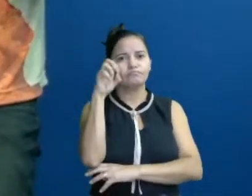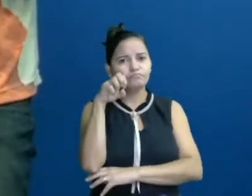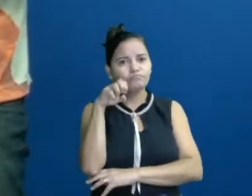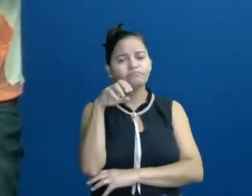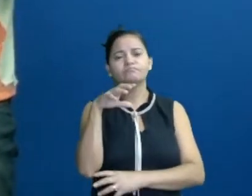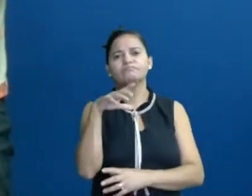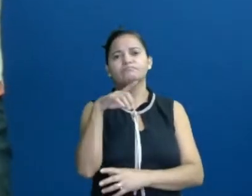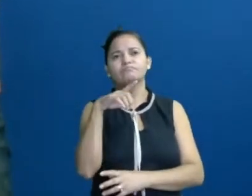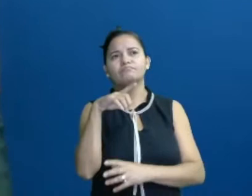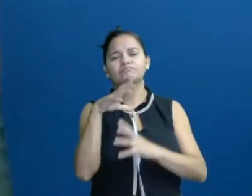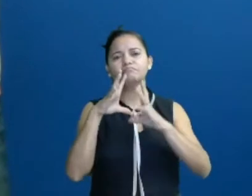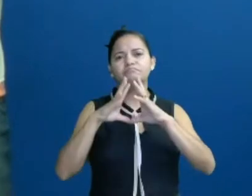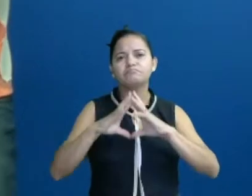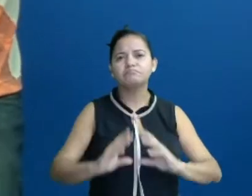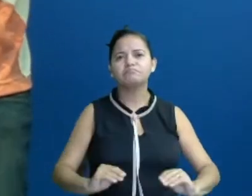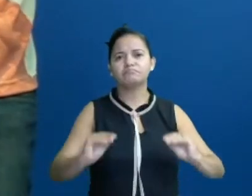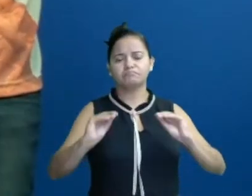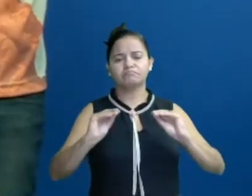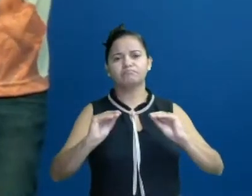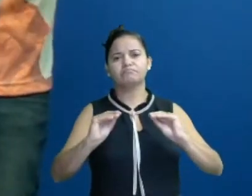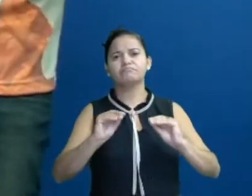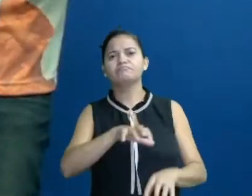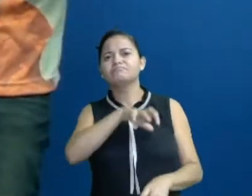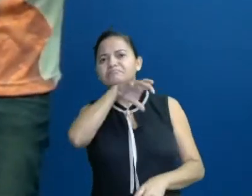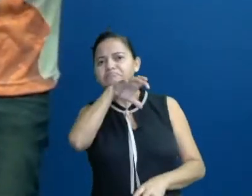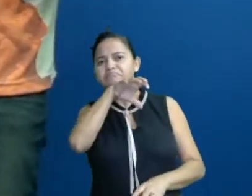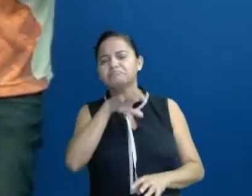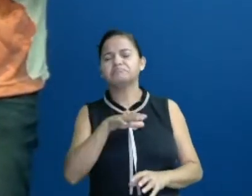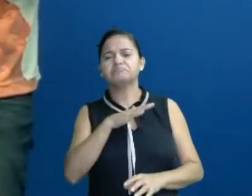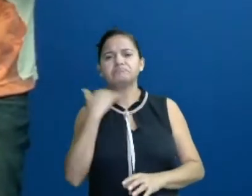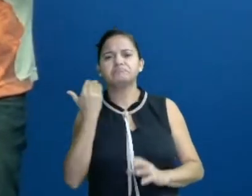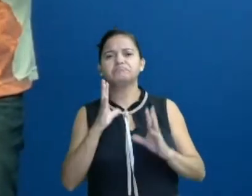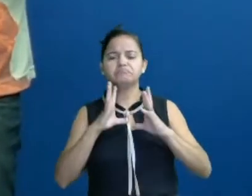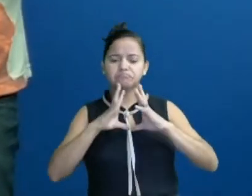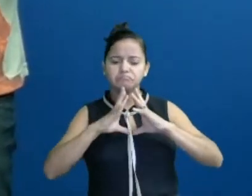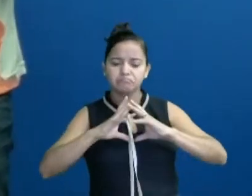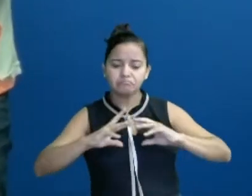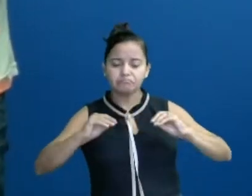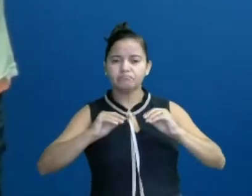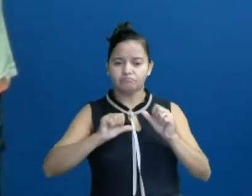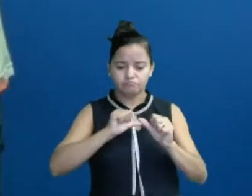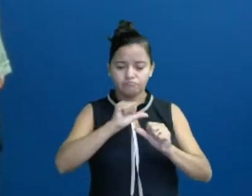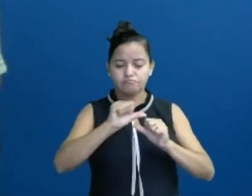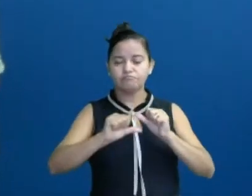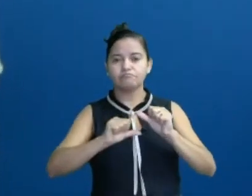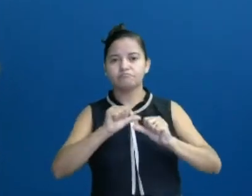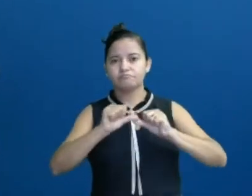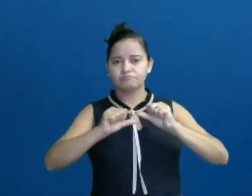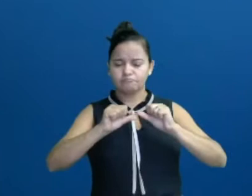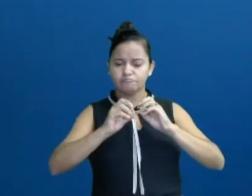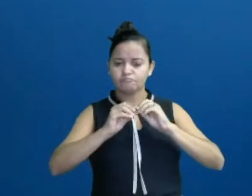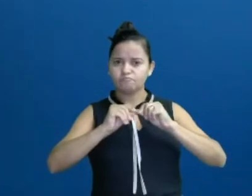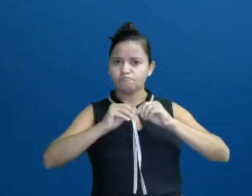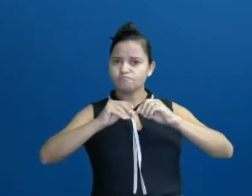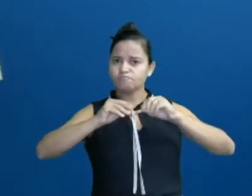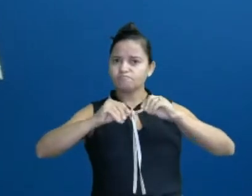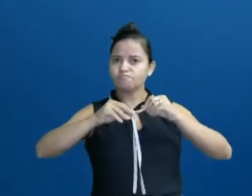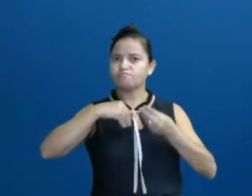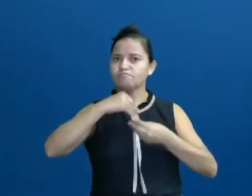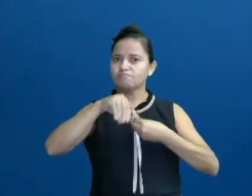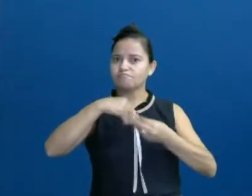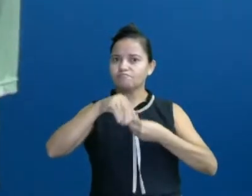material advindo daquela decomposição daquele animal ou daquela planta será a matéria orgânica que vai